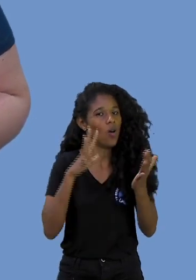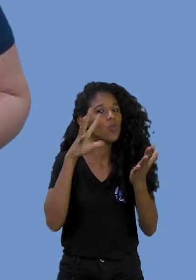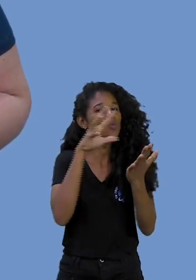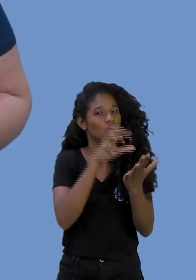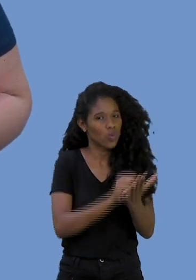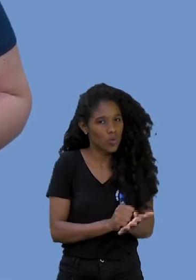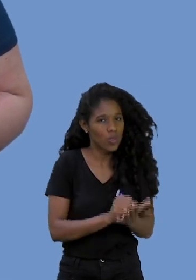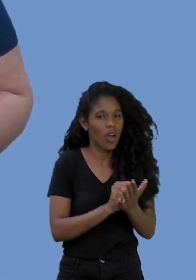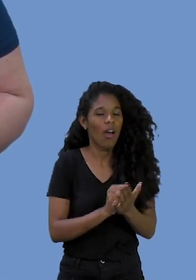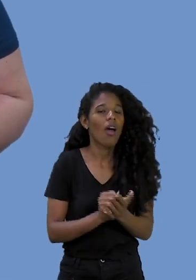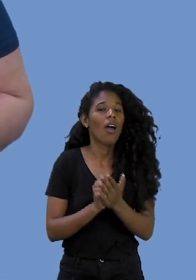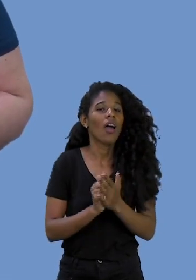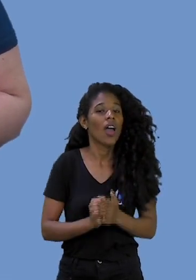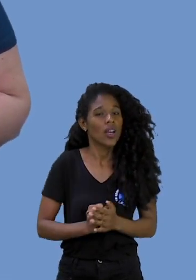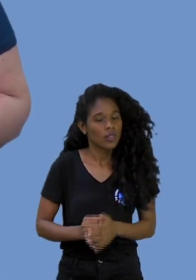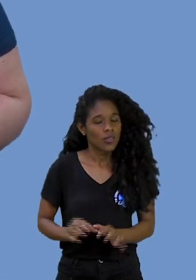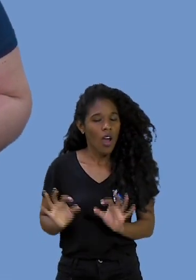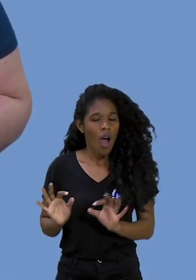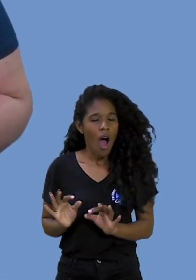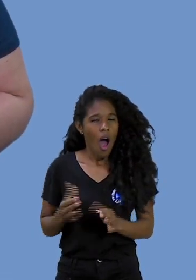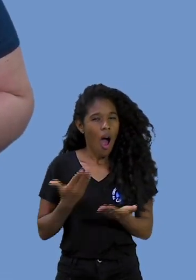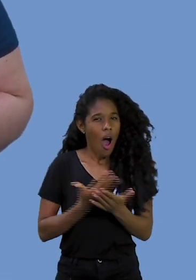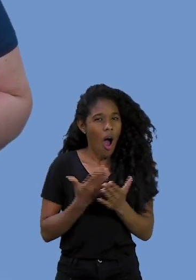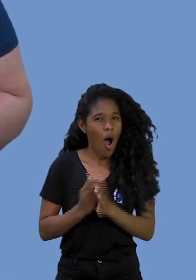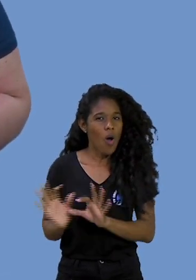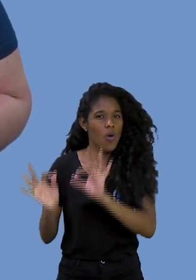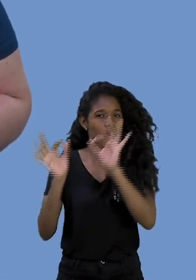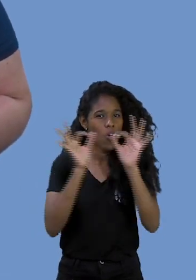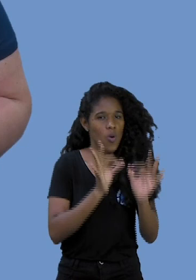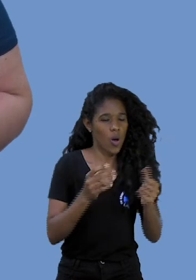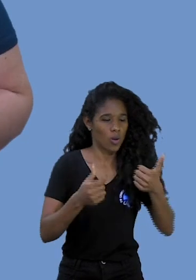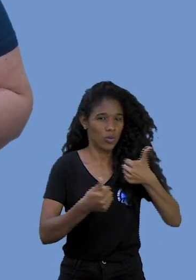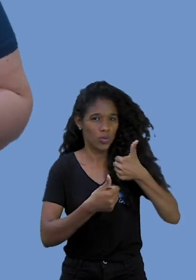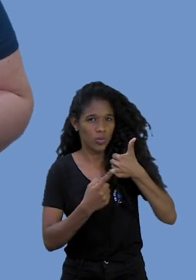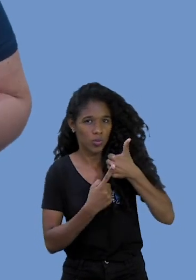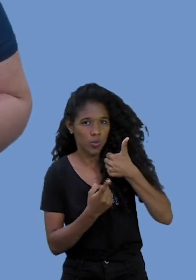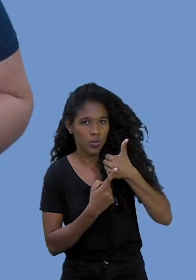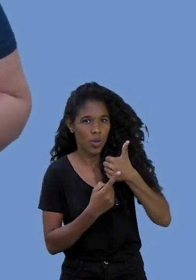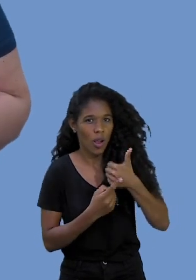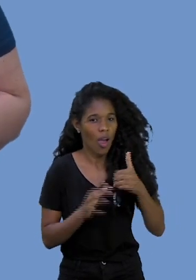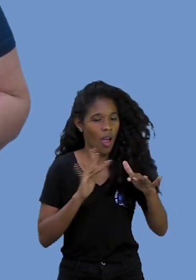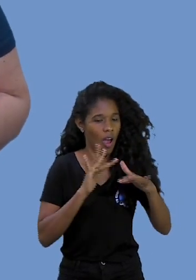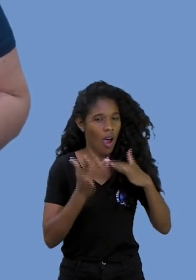canal do YouTube. Reveja as aulas, deixe seu joinha e nos